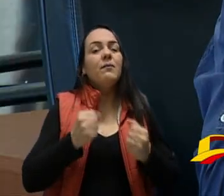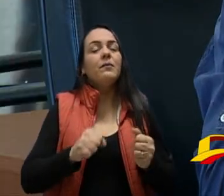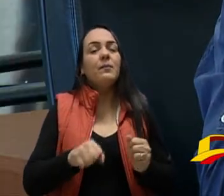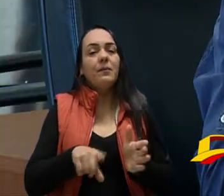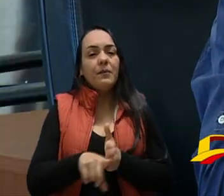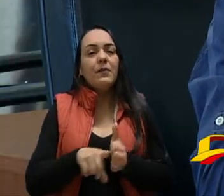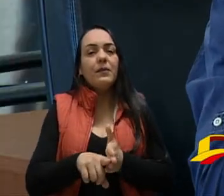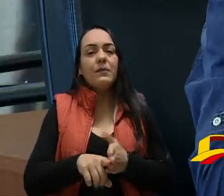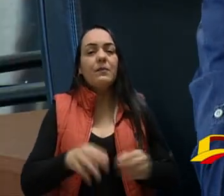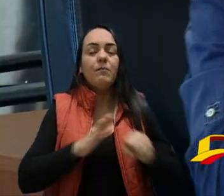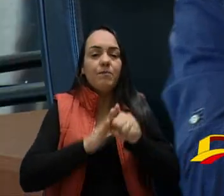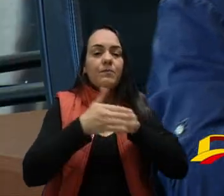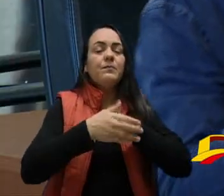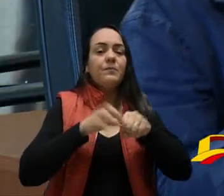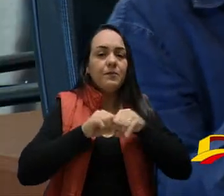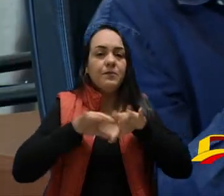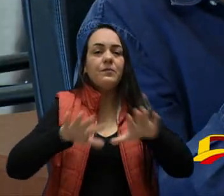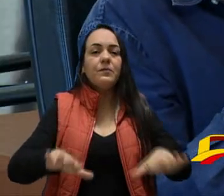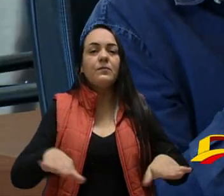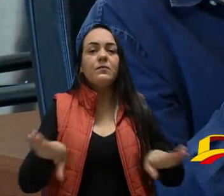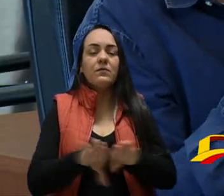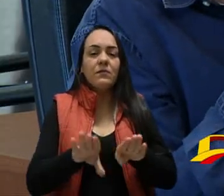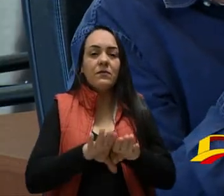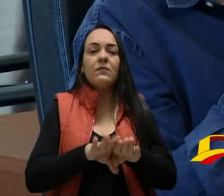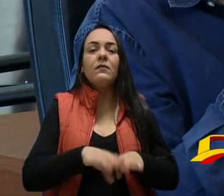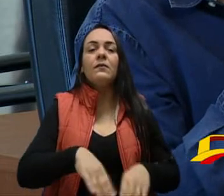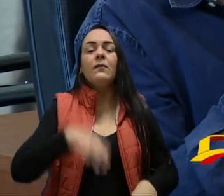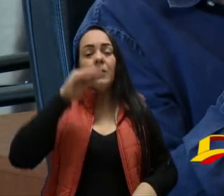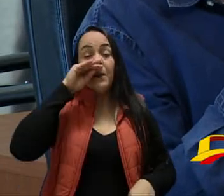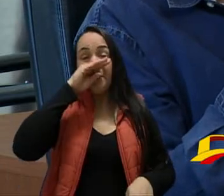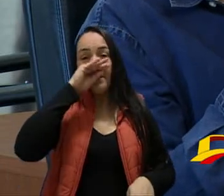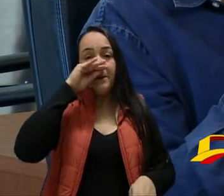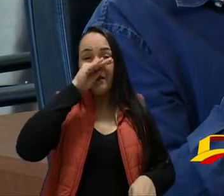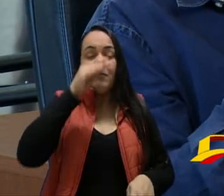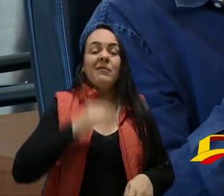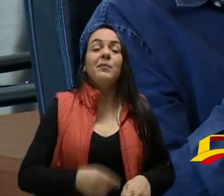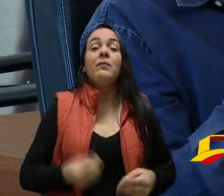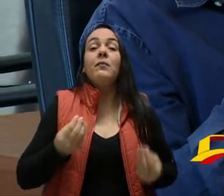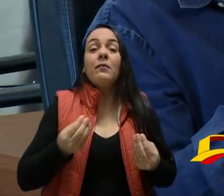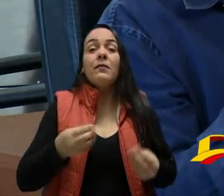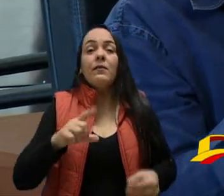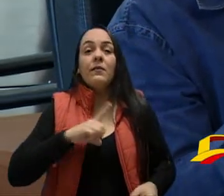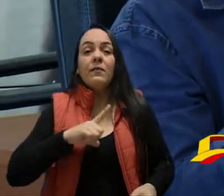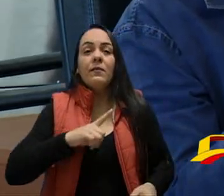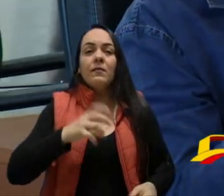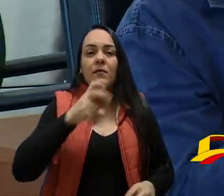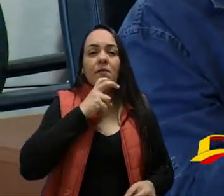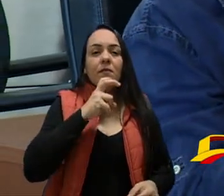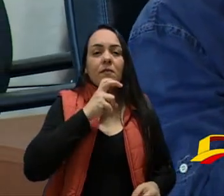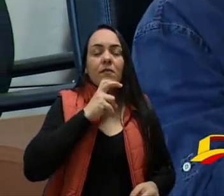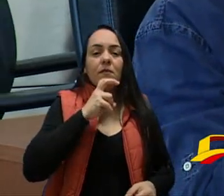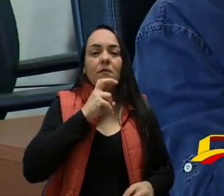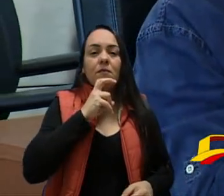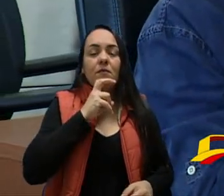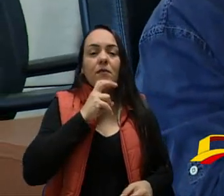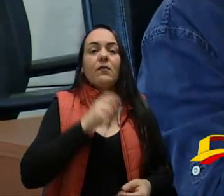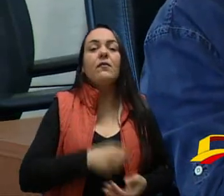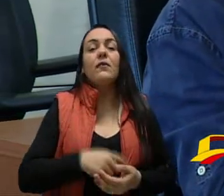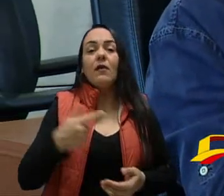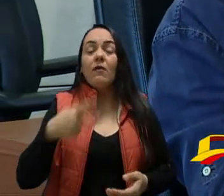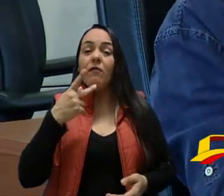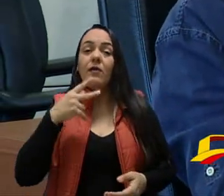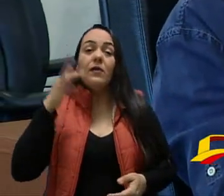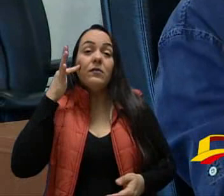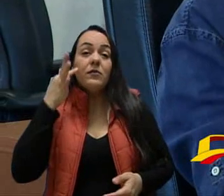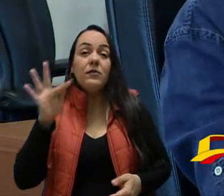para o seu com relação à questão do convide sim é qual o protocolo de sorocaba sorocaba ainda está numa posição o frança